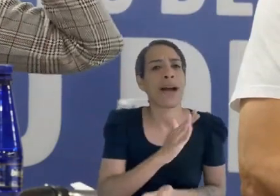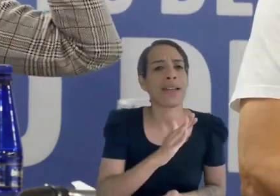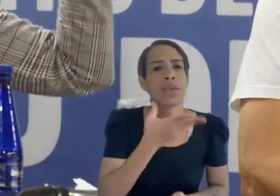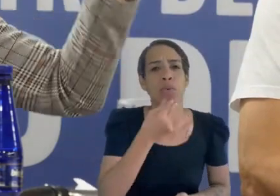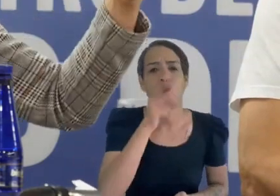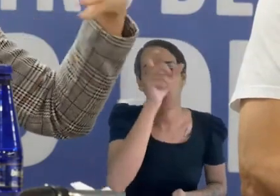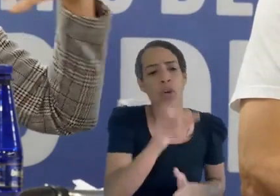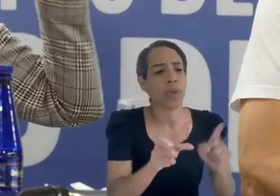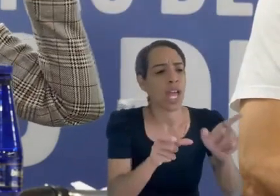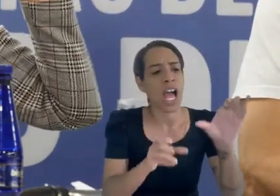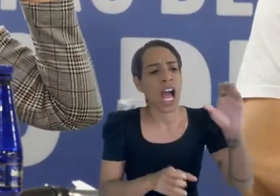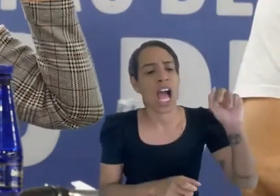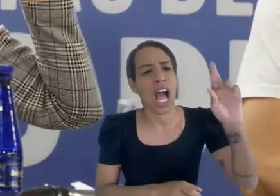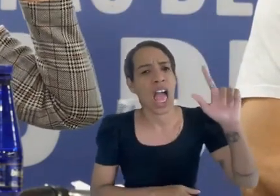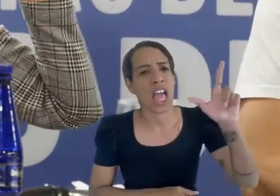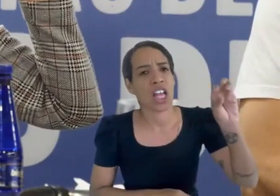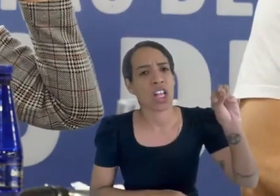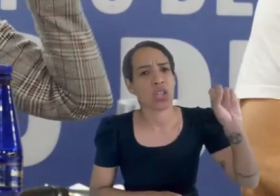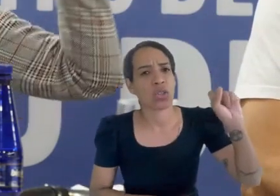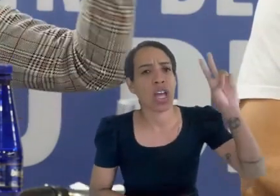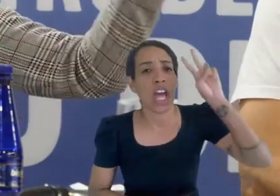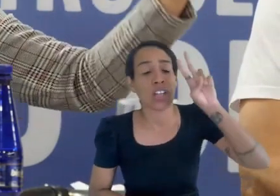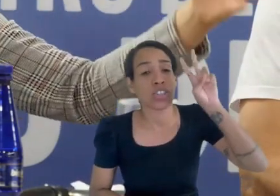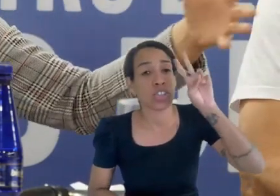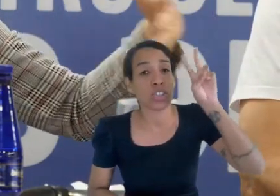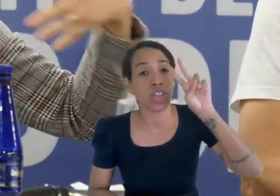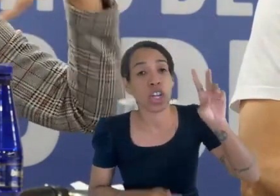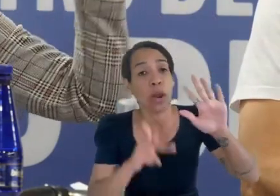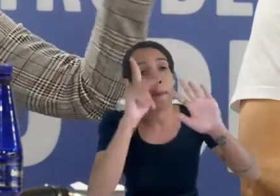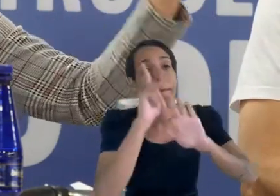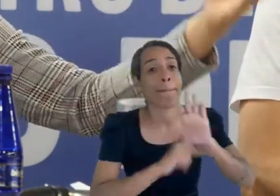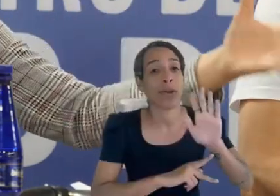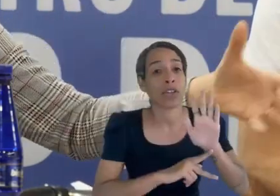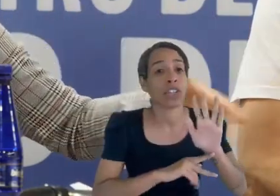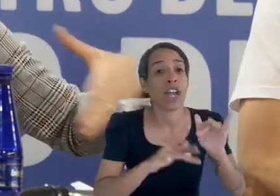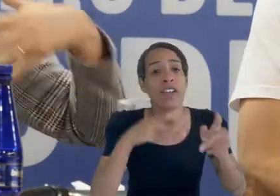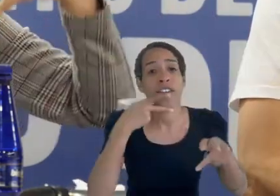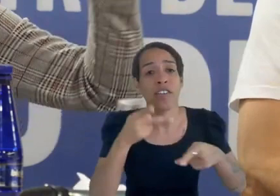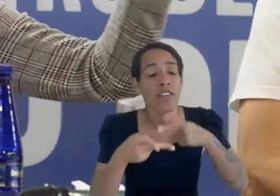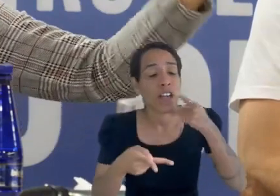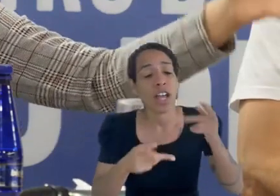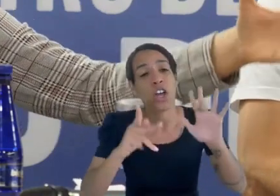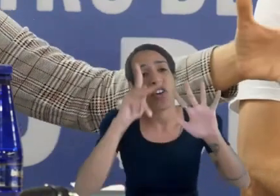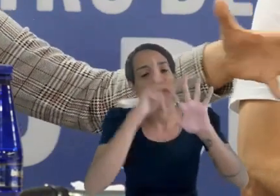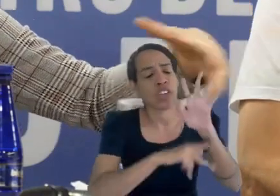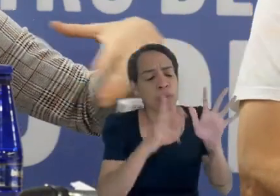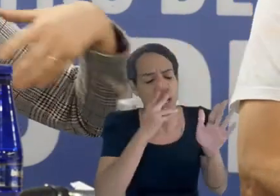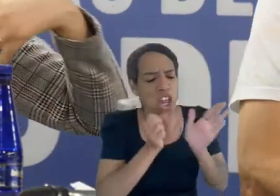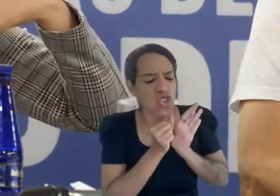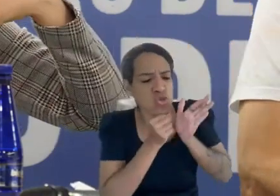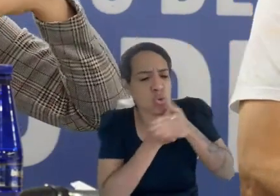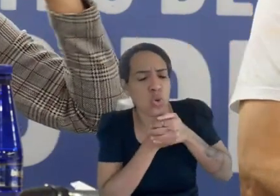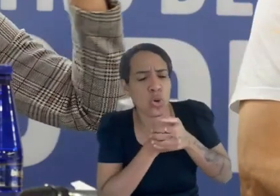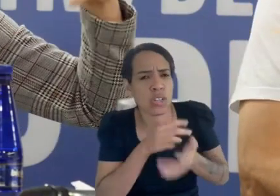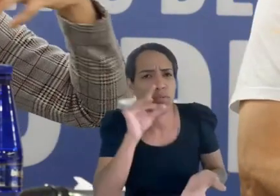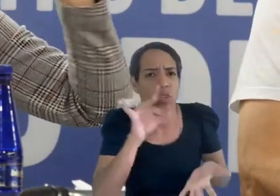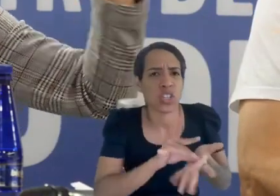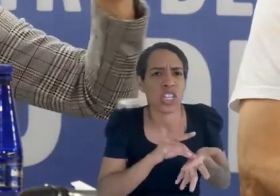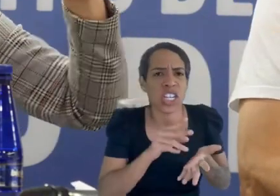fórum de São Paulo este projeto que eles narravam como um projeto oculto e uma organização clandestina que